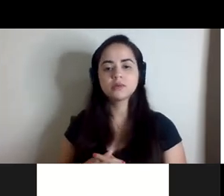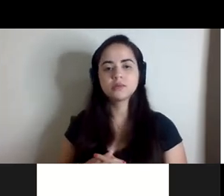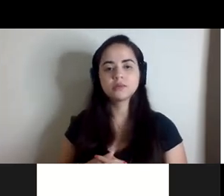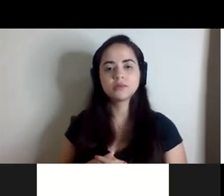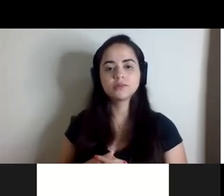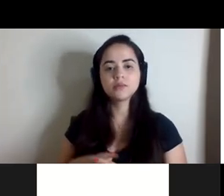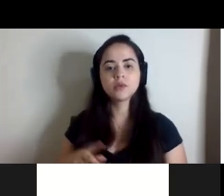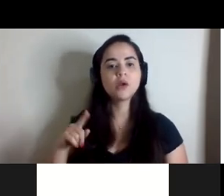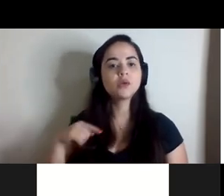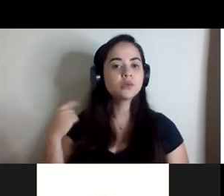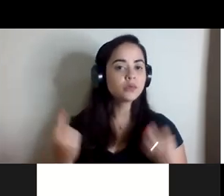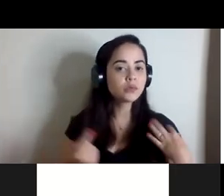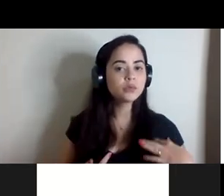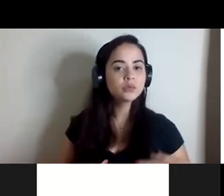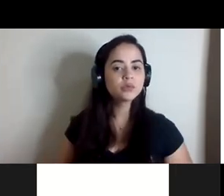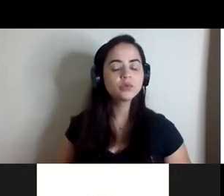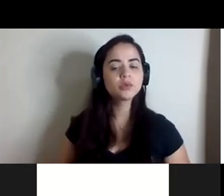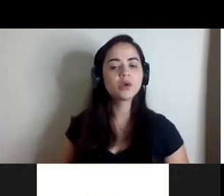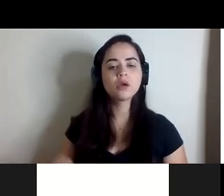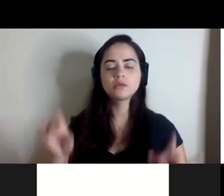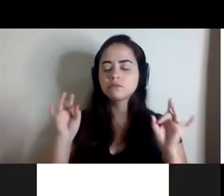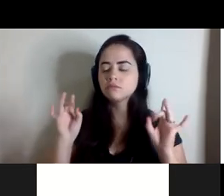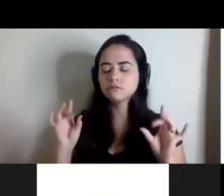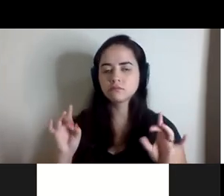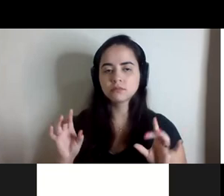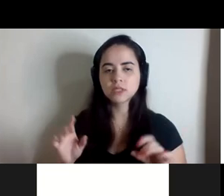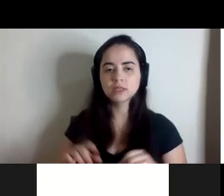nós somos especialistas, né?